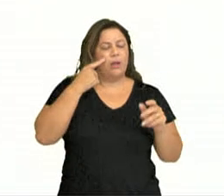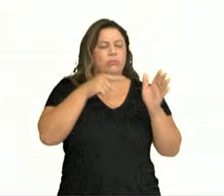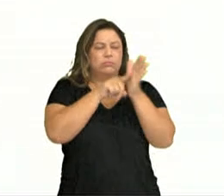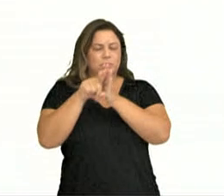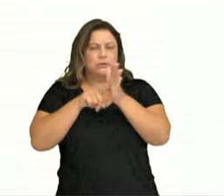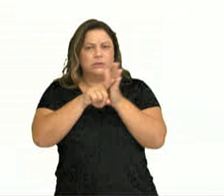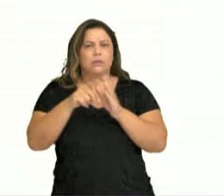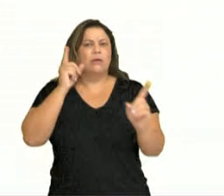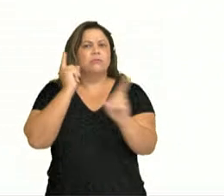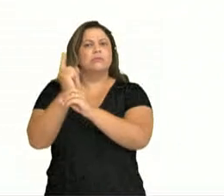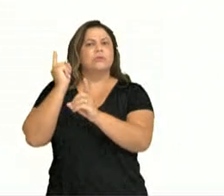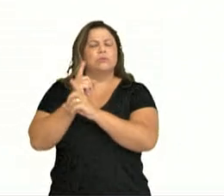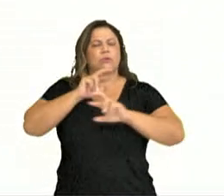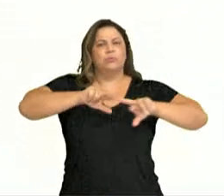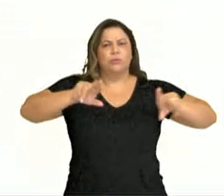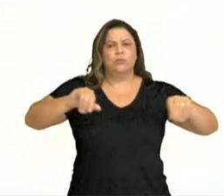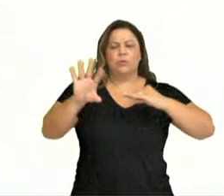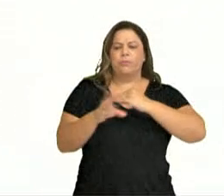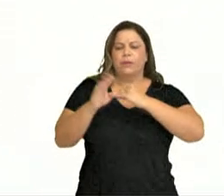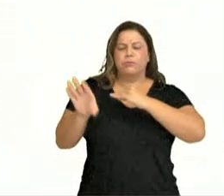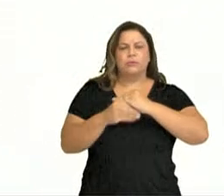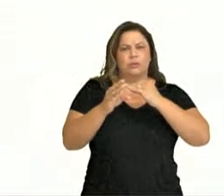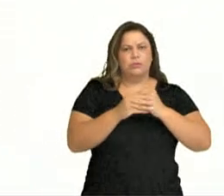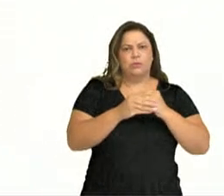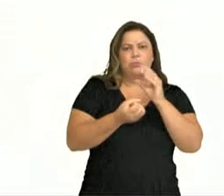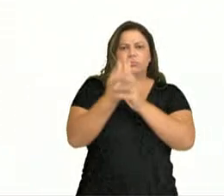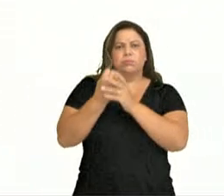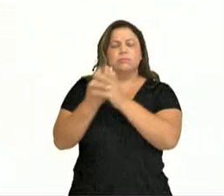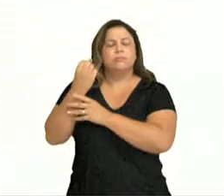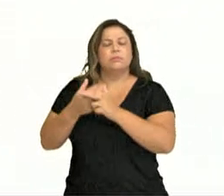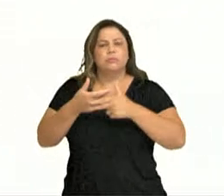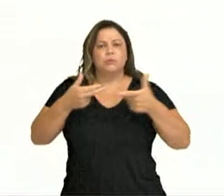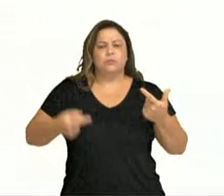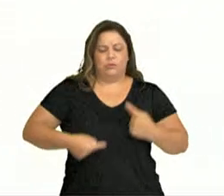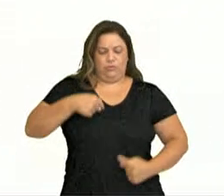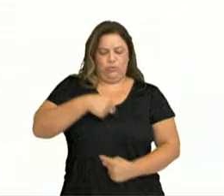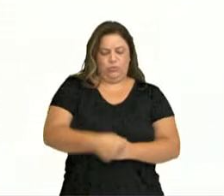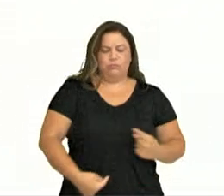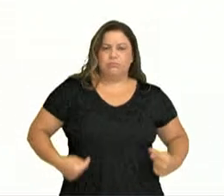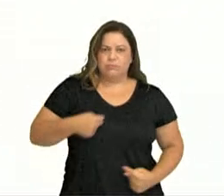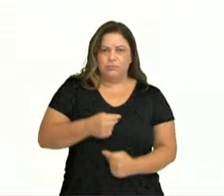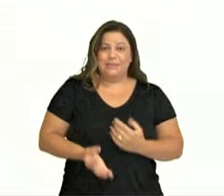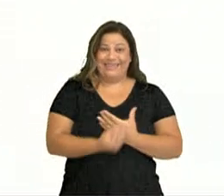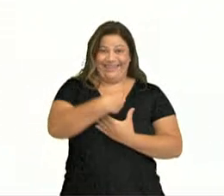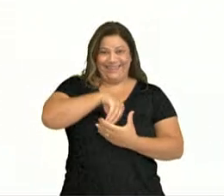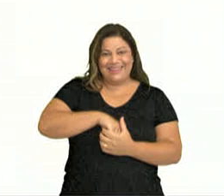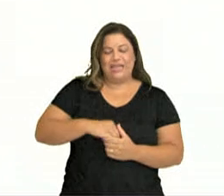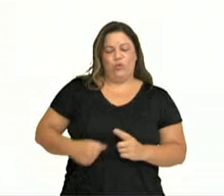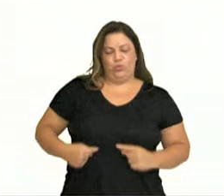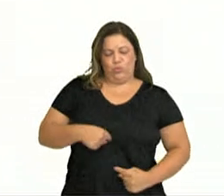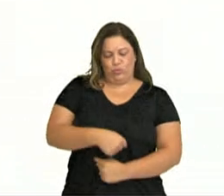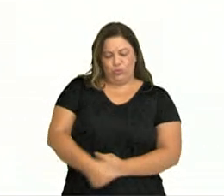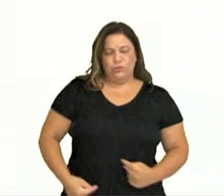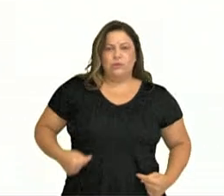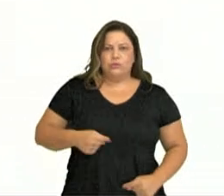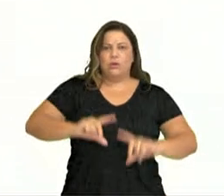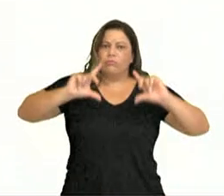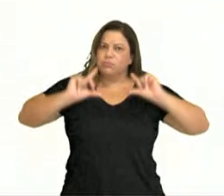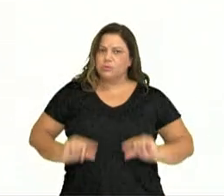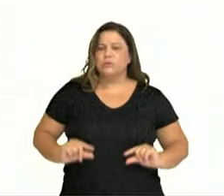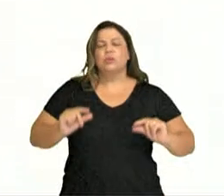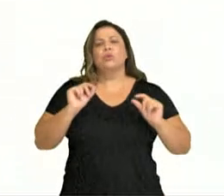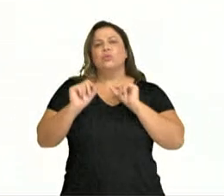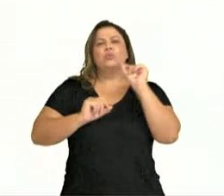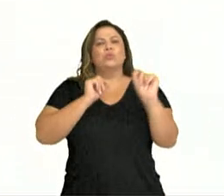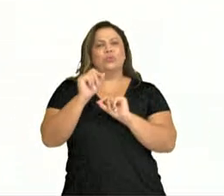que compostos produzidos pela microbiota intestinal, que são esses seres que habitam o intestino, reduzem a expressão de um